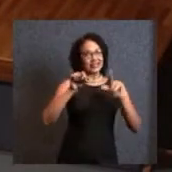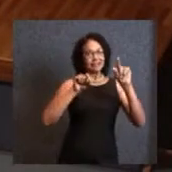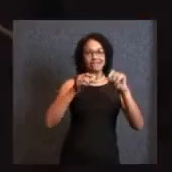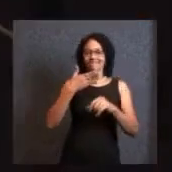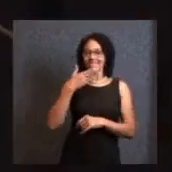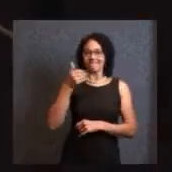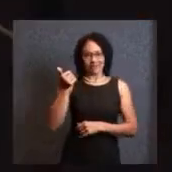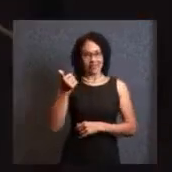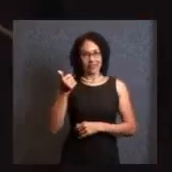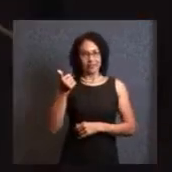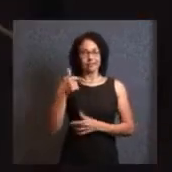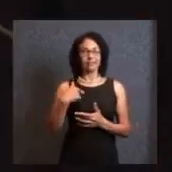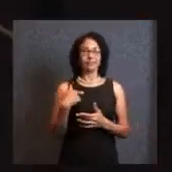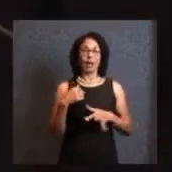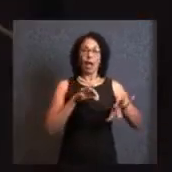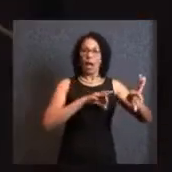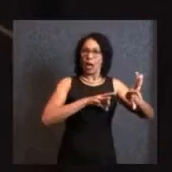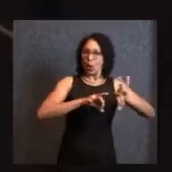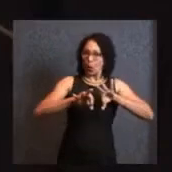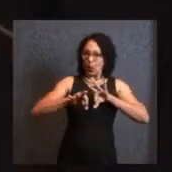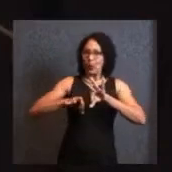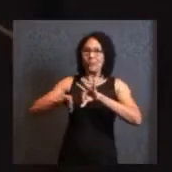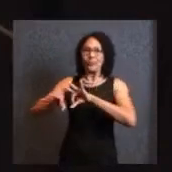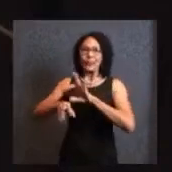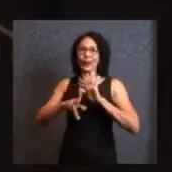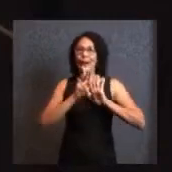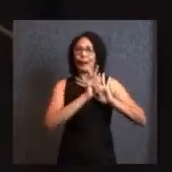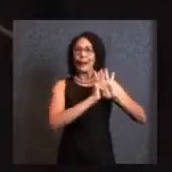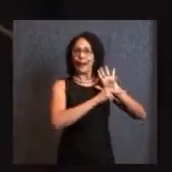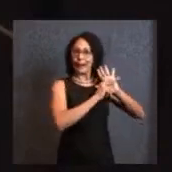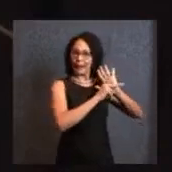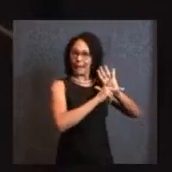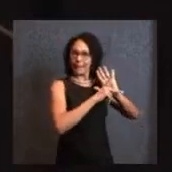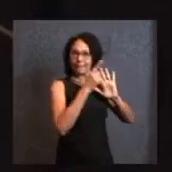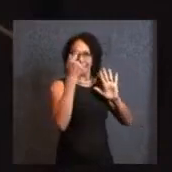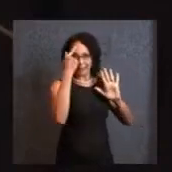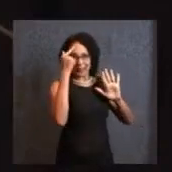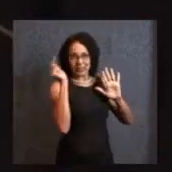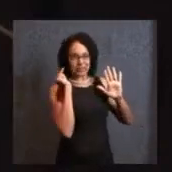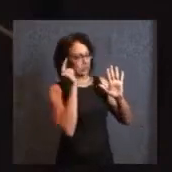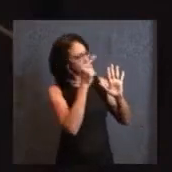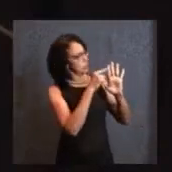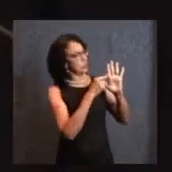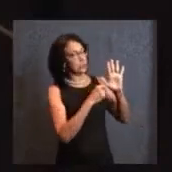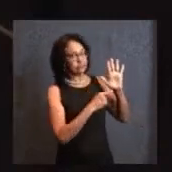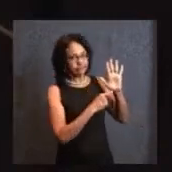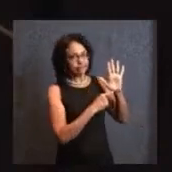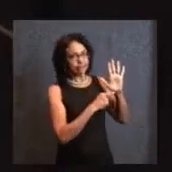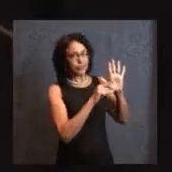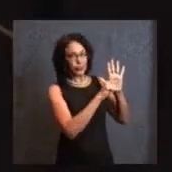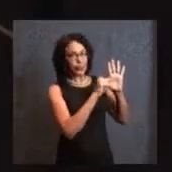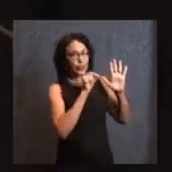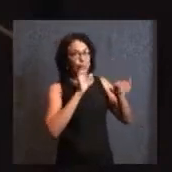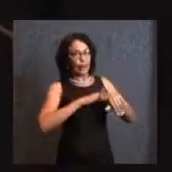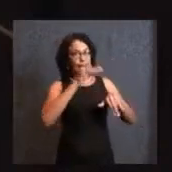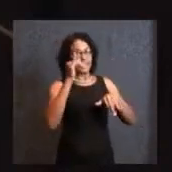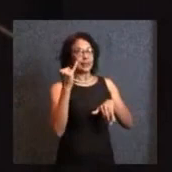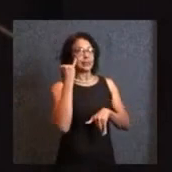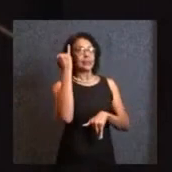entende que uma das escolhas mais